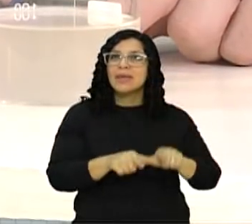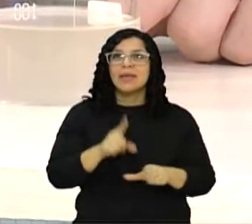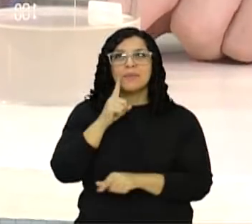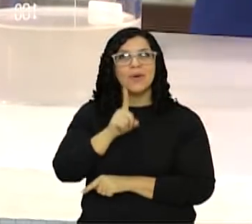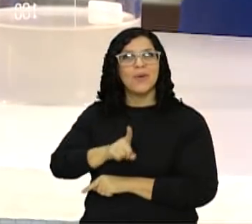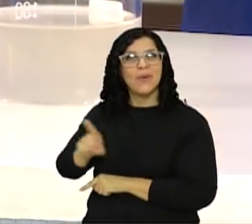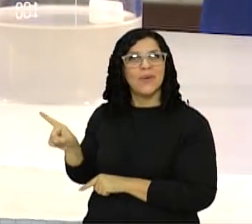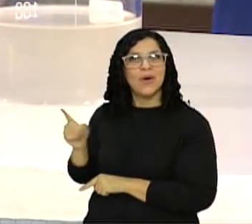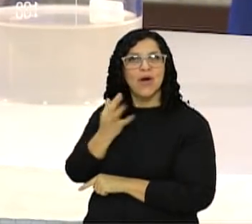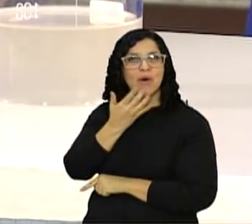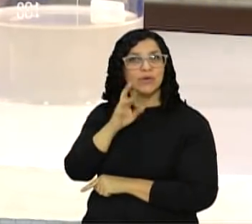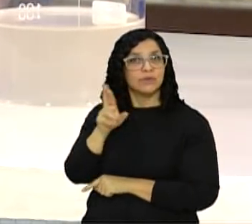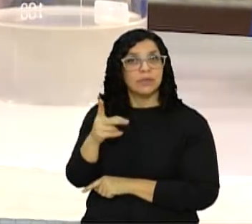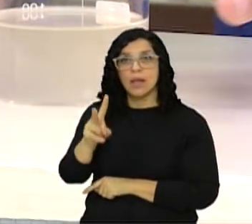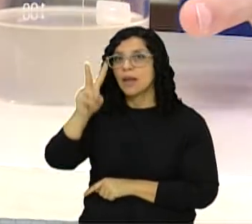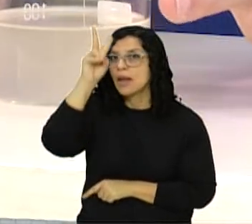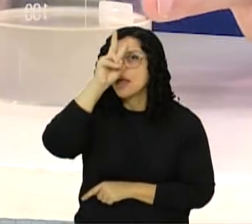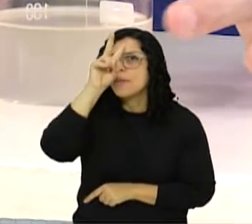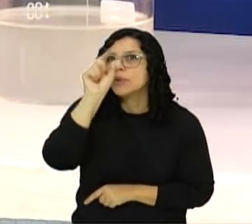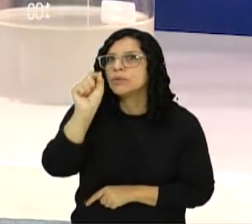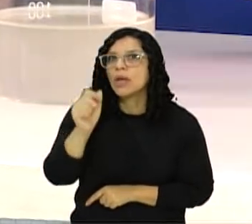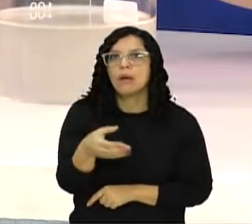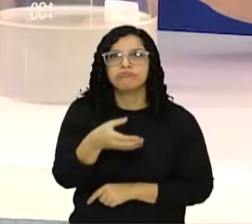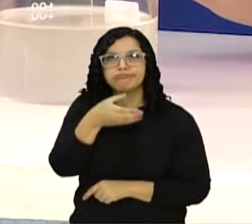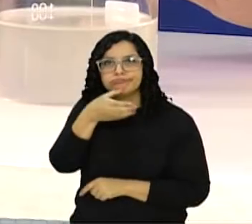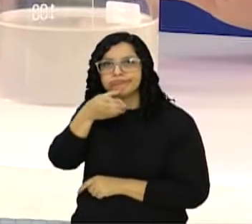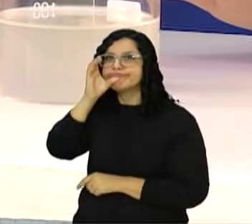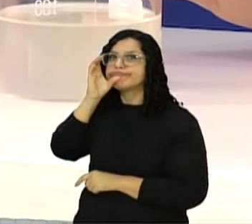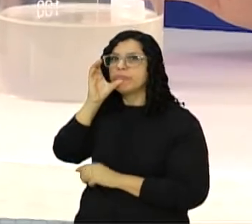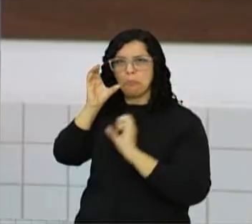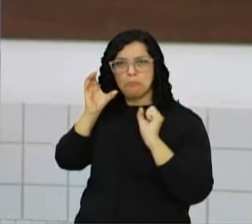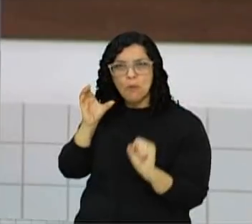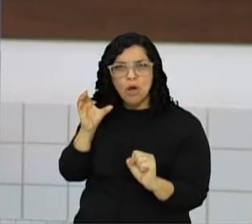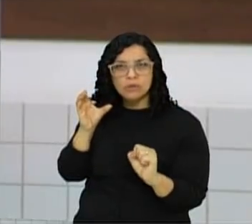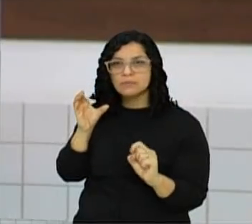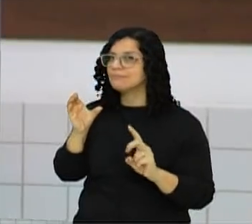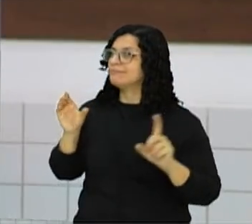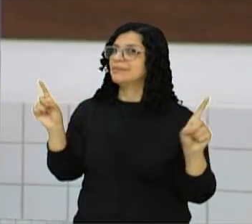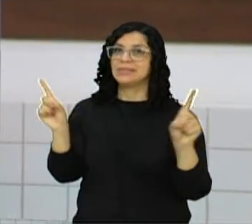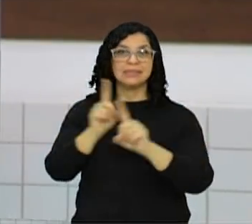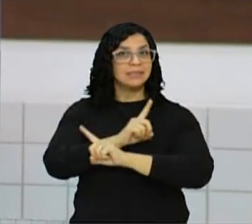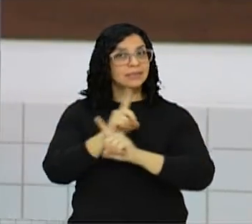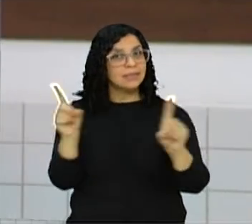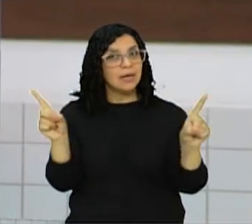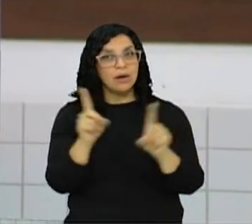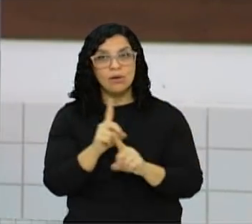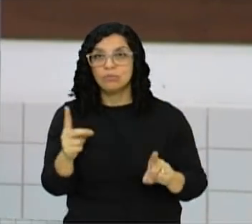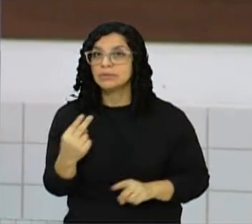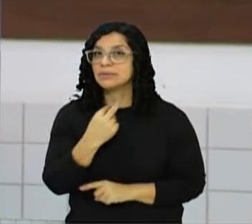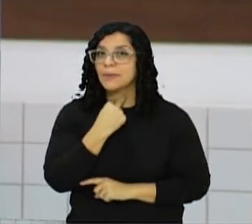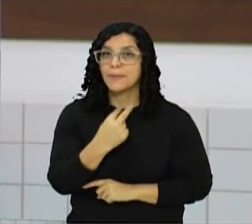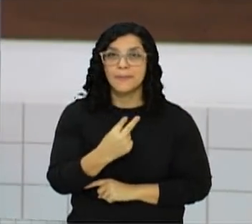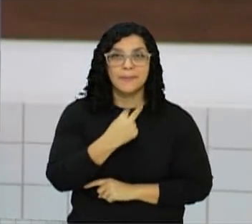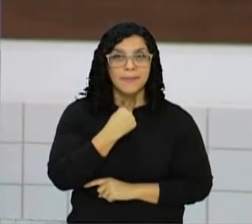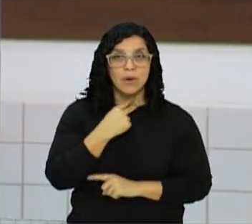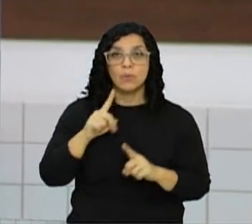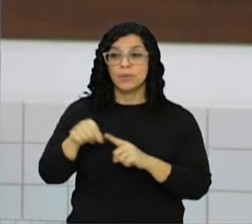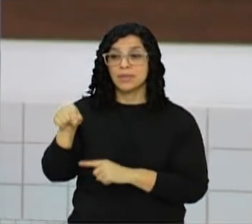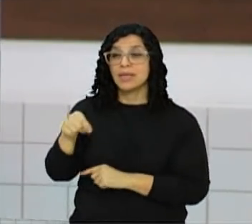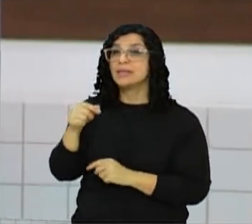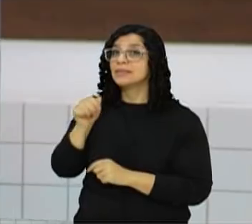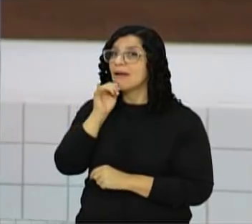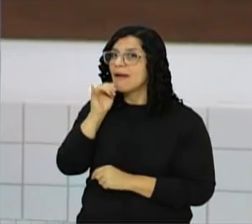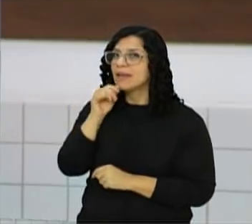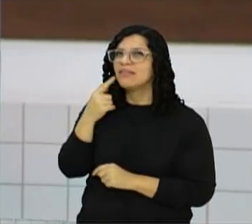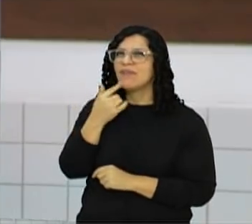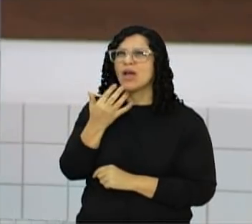diferença de coloração. Mas lembrando, eu não posso pegar esse copo, esse becker e beber essa água. Ainda ela está um pouco